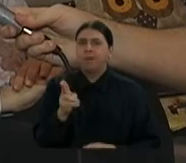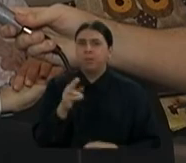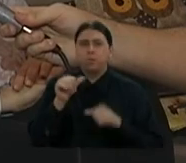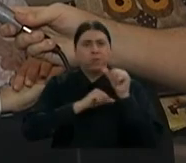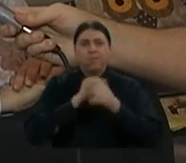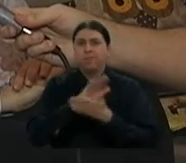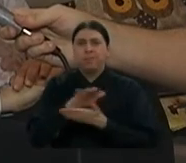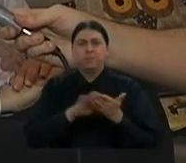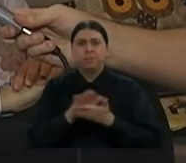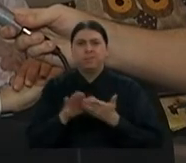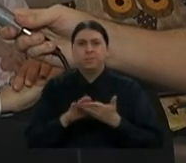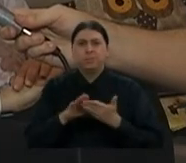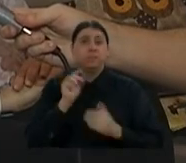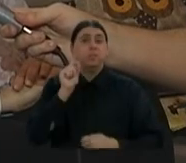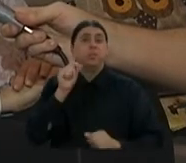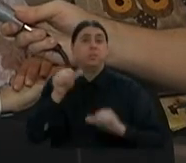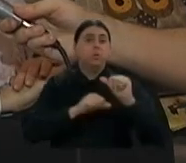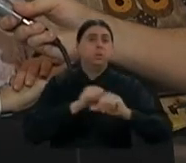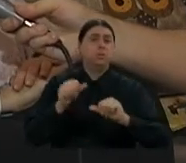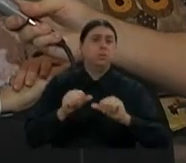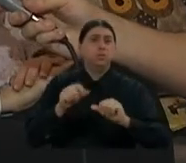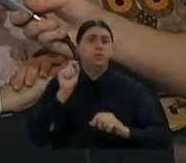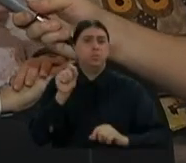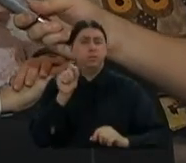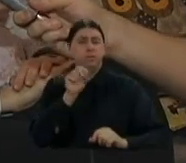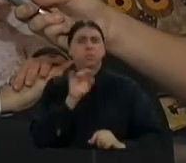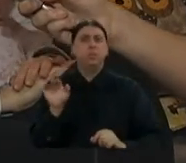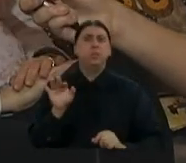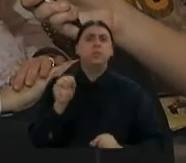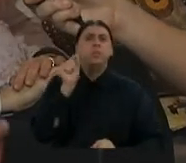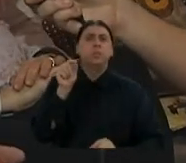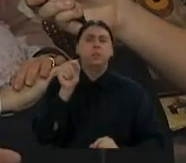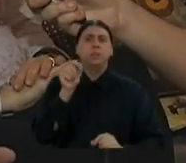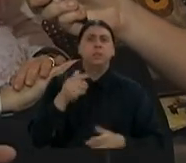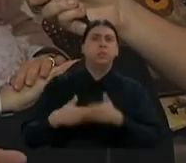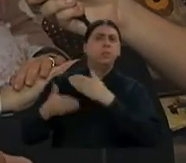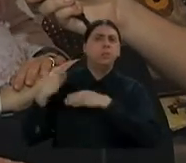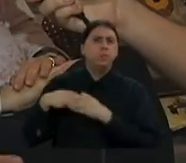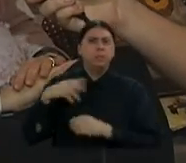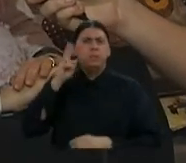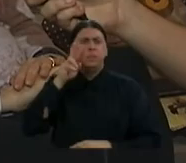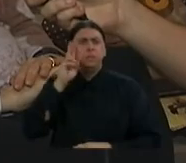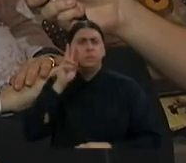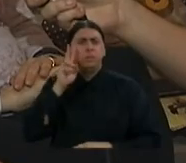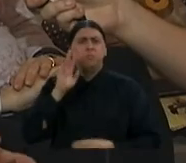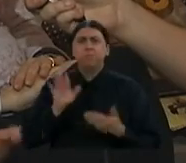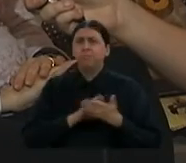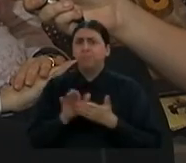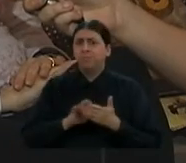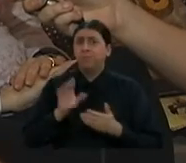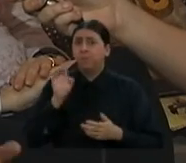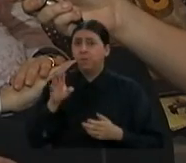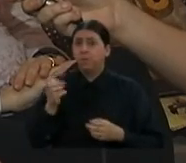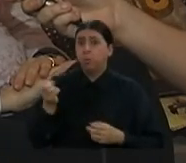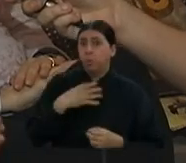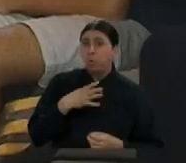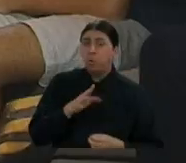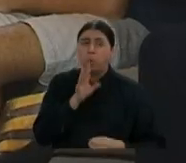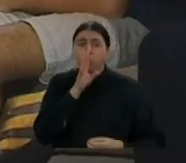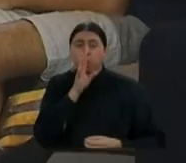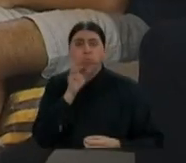nada o que muda é assim o passado deles uma parte a gente